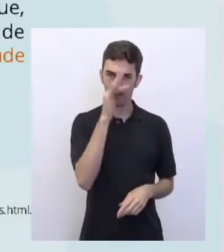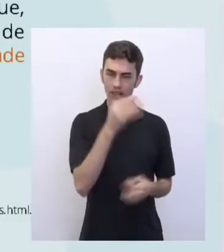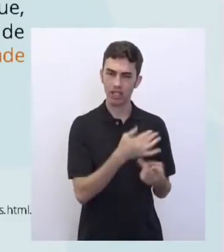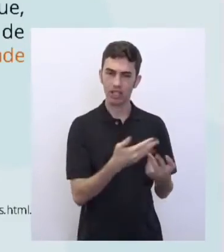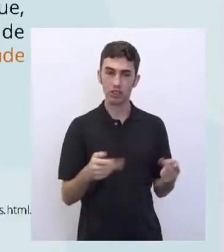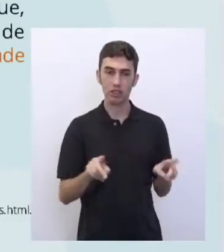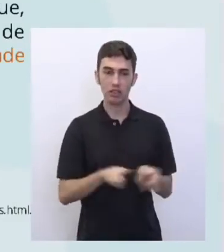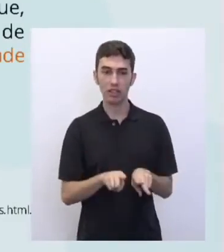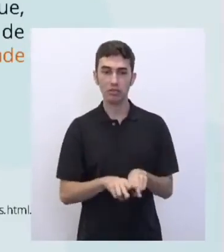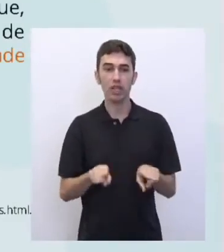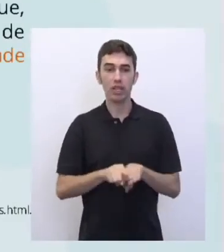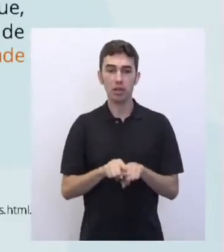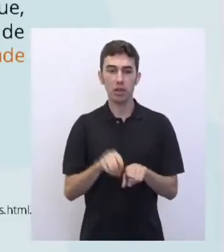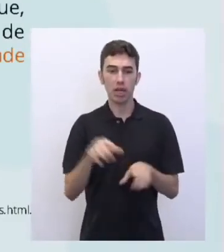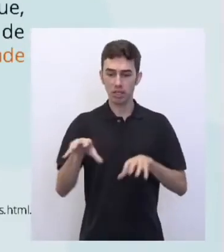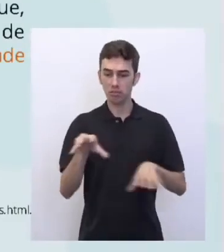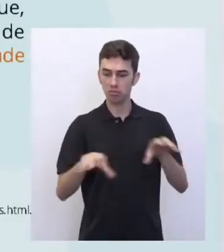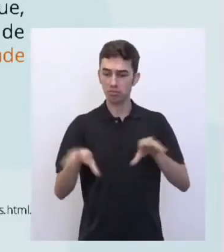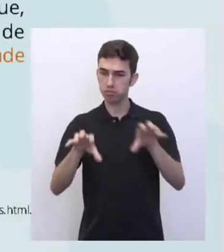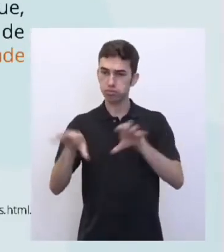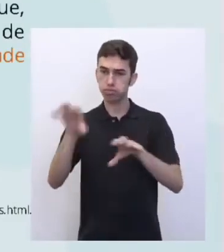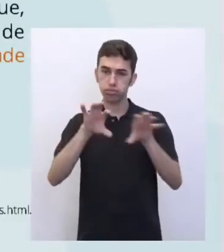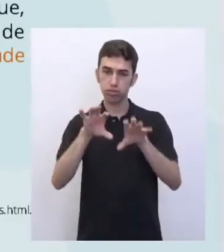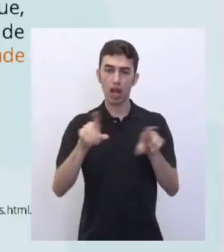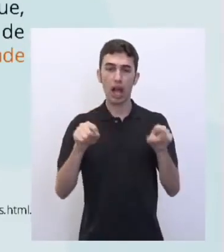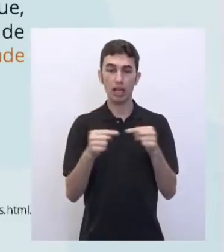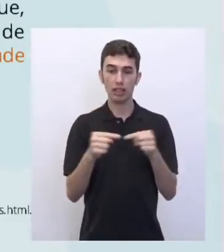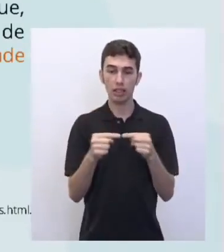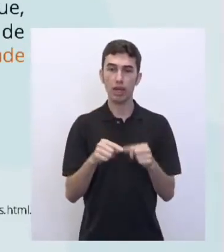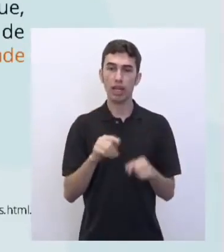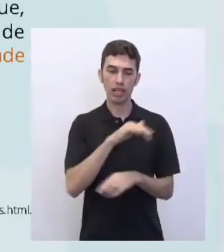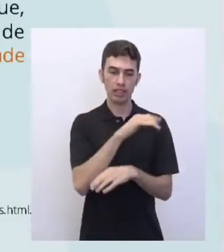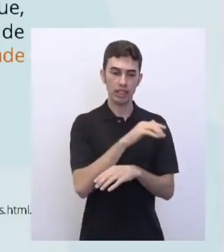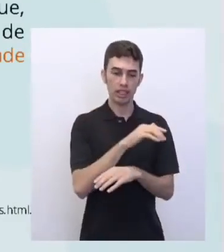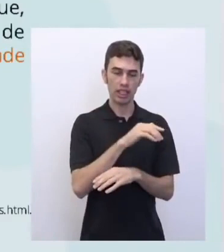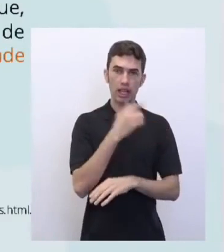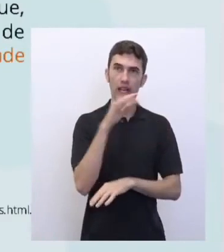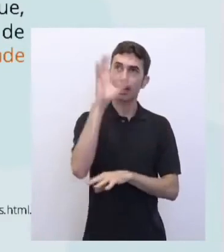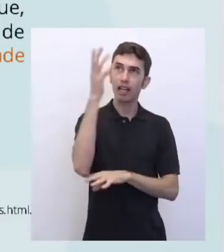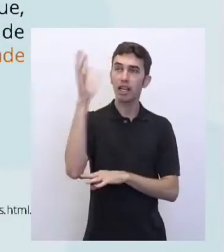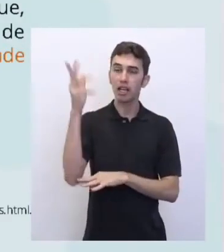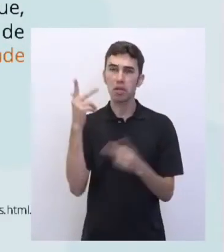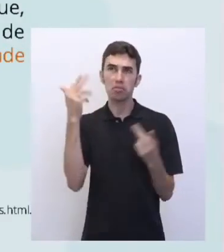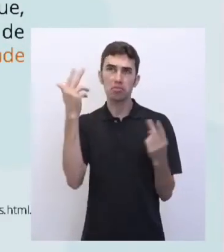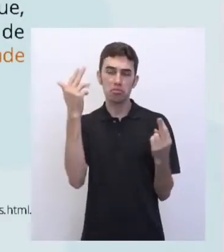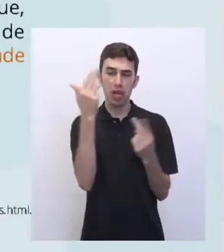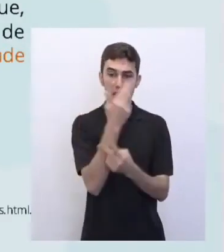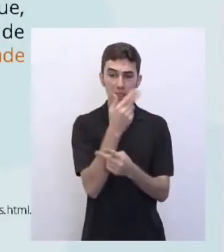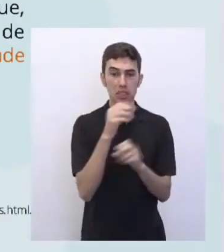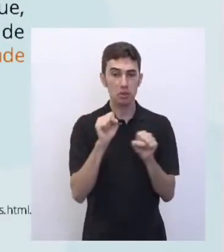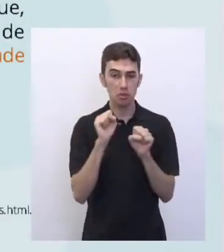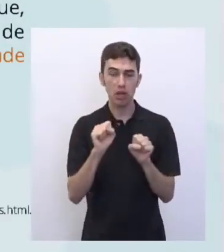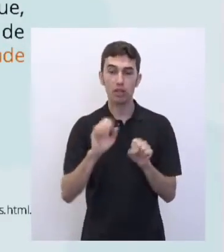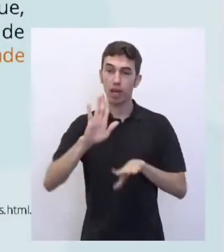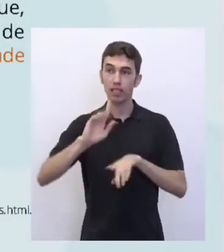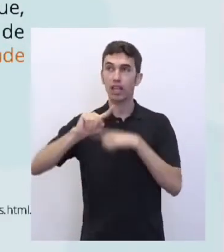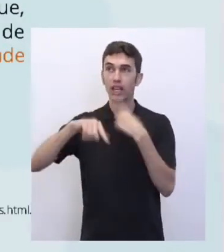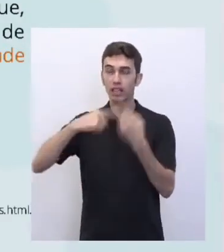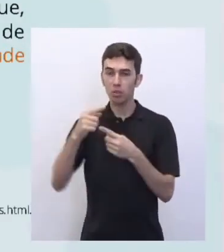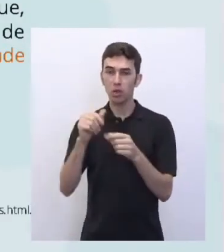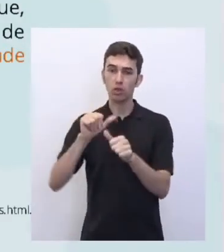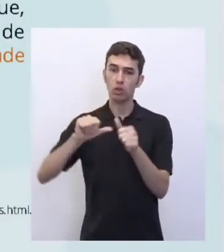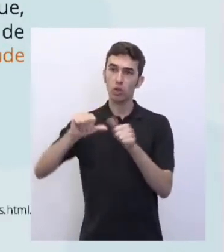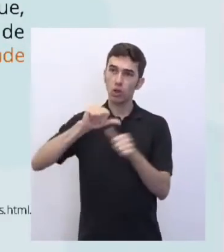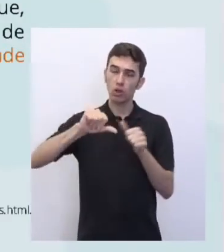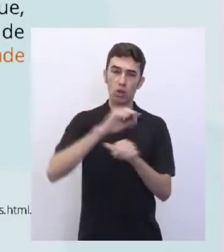nível regional, com condições de geologia e clima semelhantes. e que historicamente sofreram os mesmos